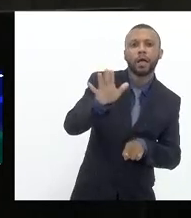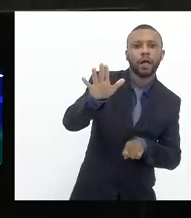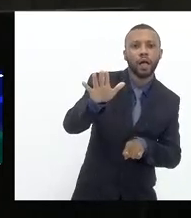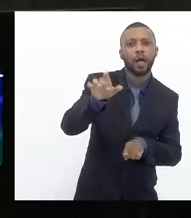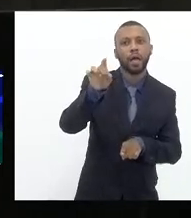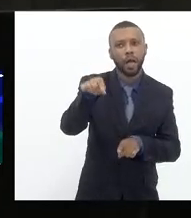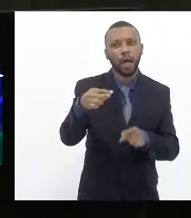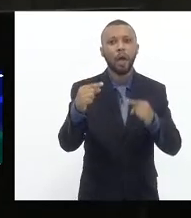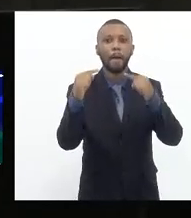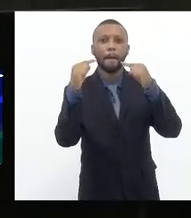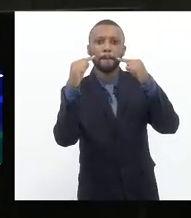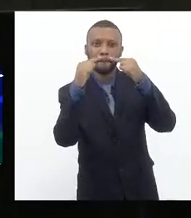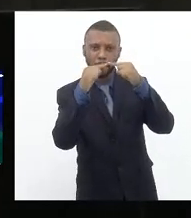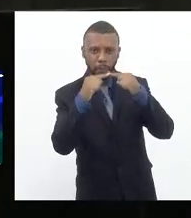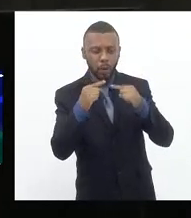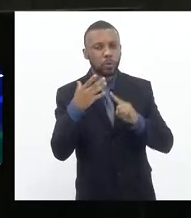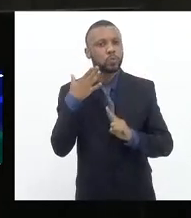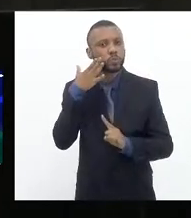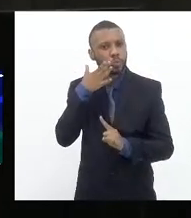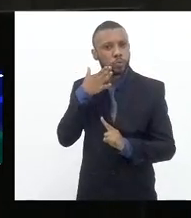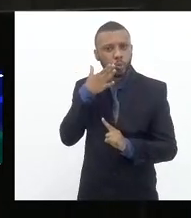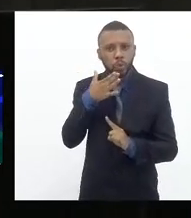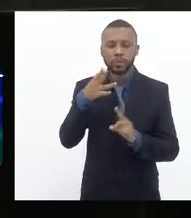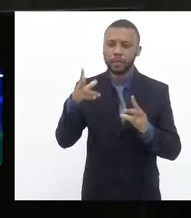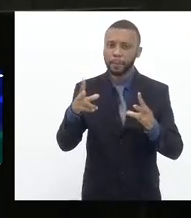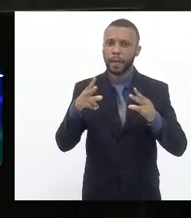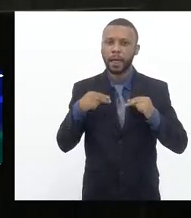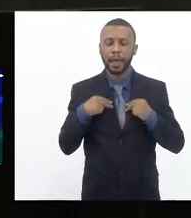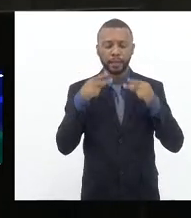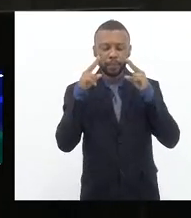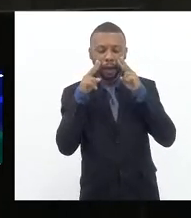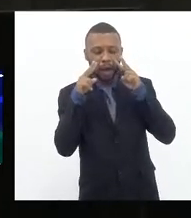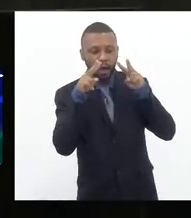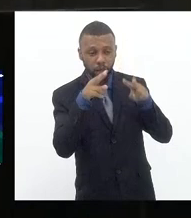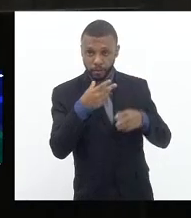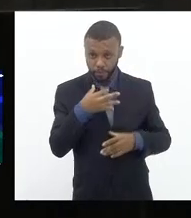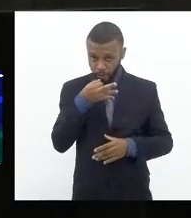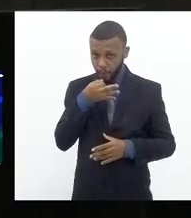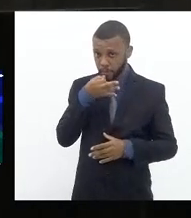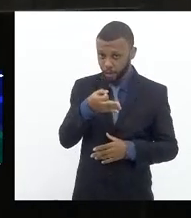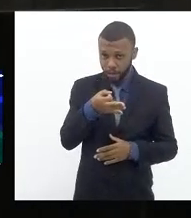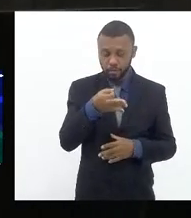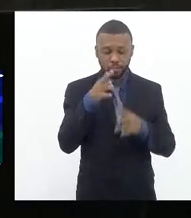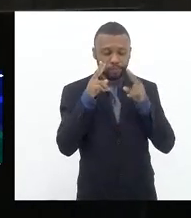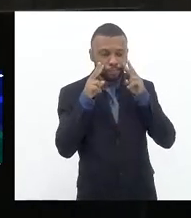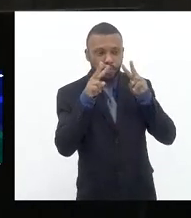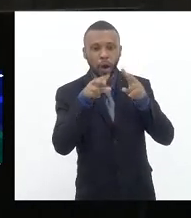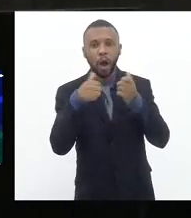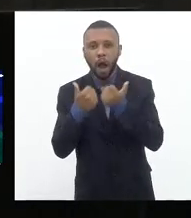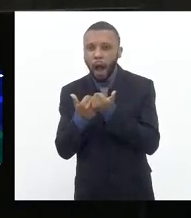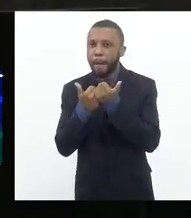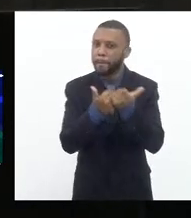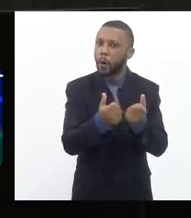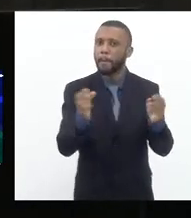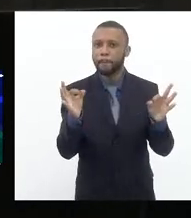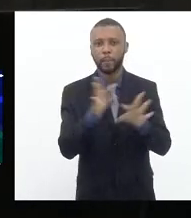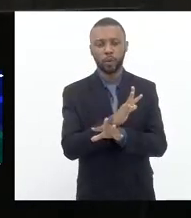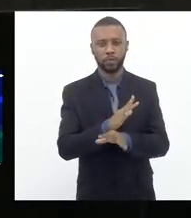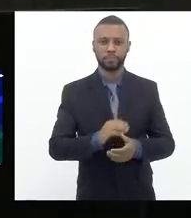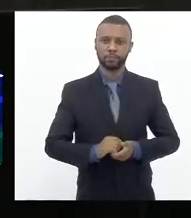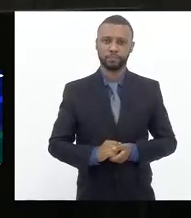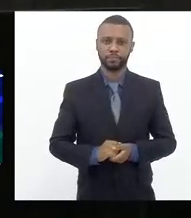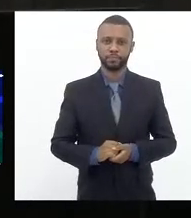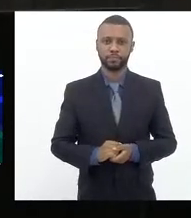totalmente plausível e merece, na minha opinião, todo o nosso apoio.